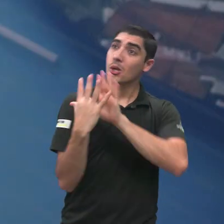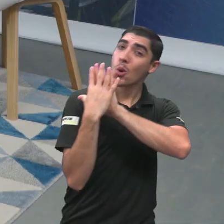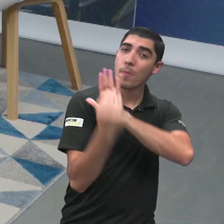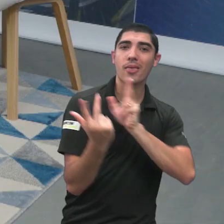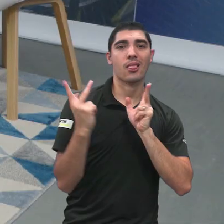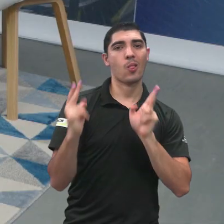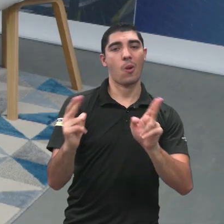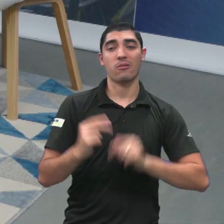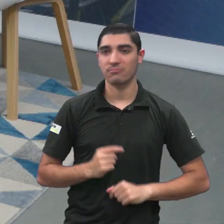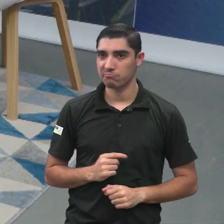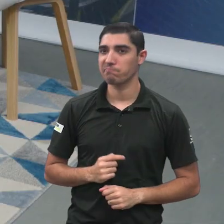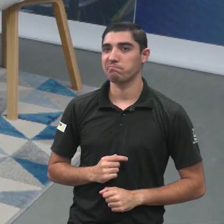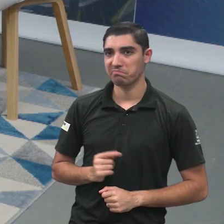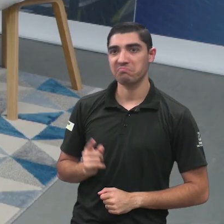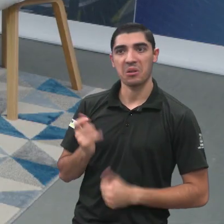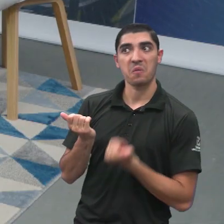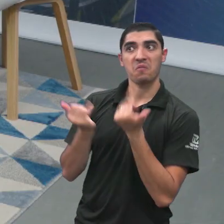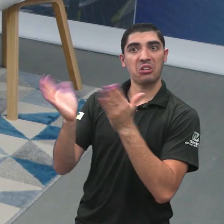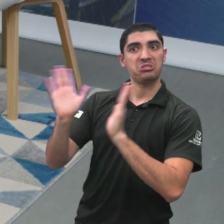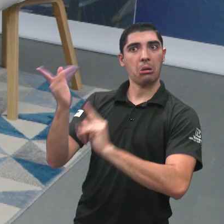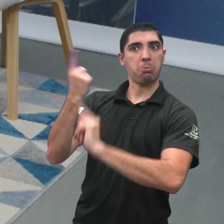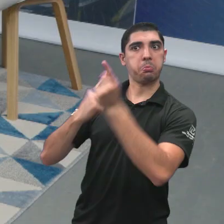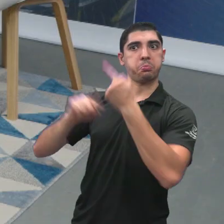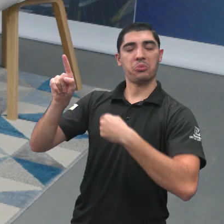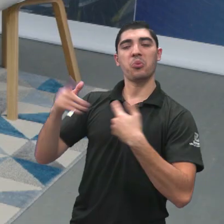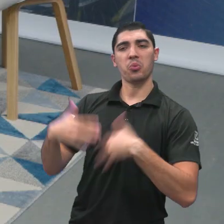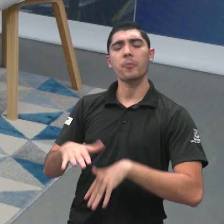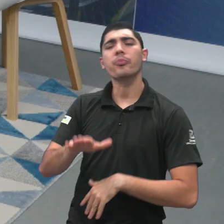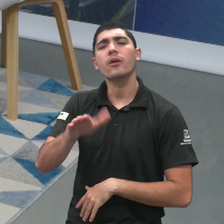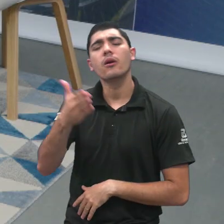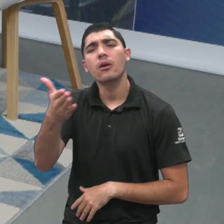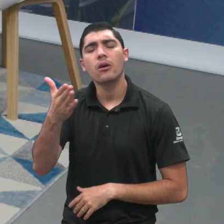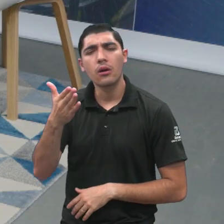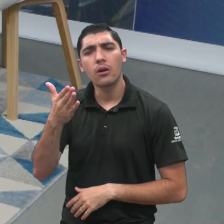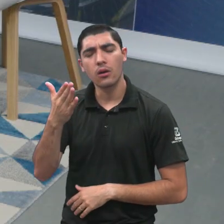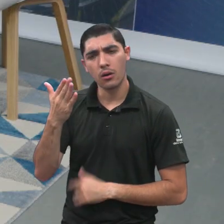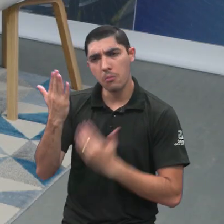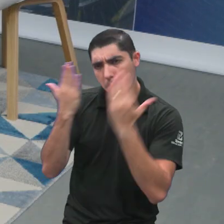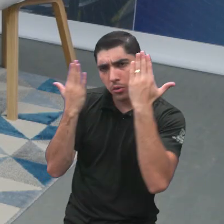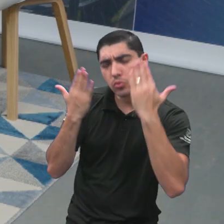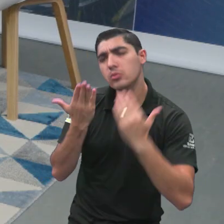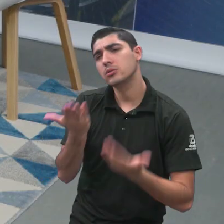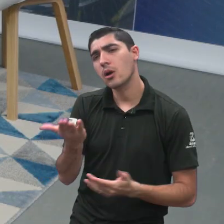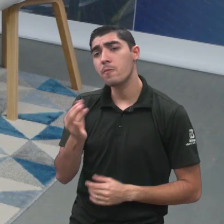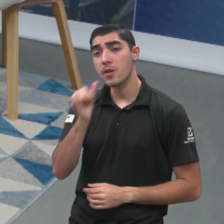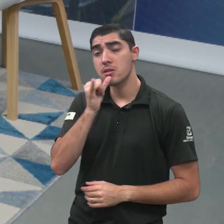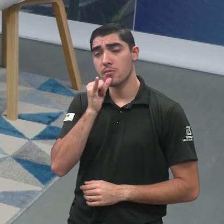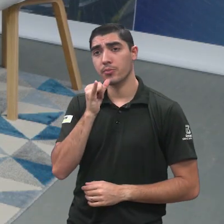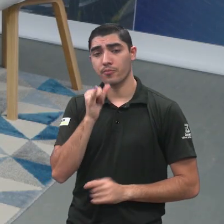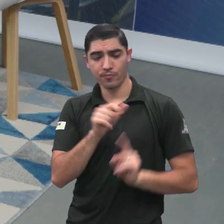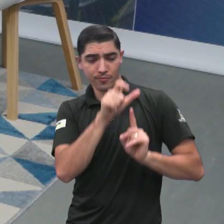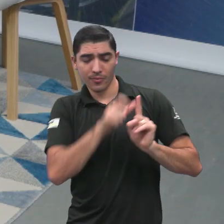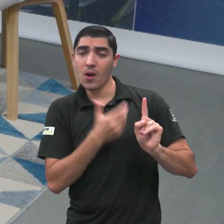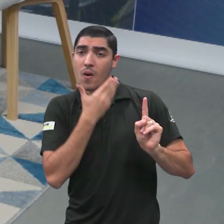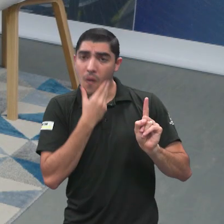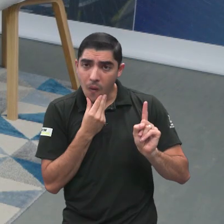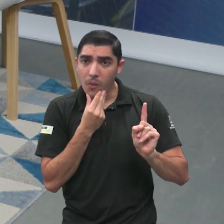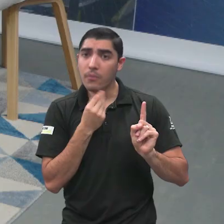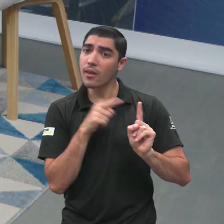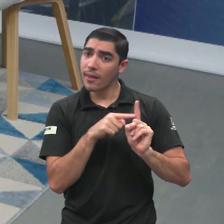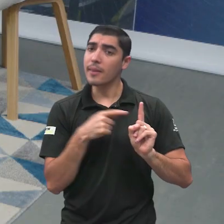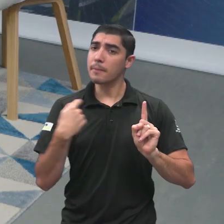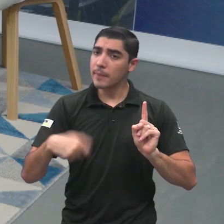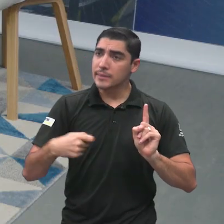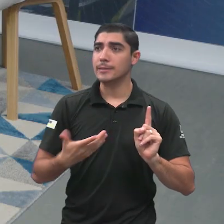bem avançados. Nessa questão que a doutora Jade falou, Fernando, acho que para o próprio homem, né, o pai traz